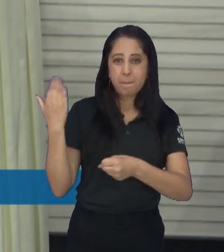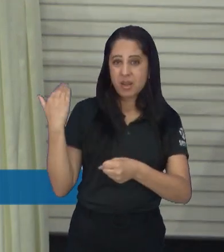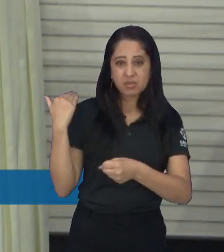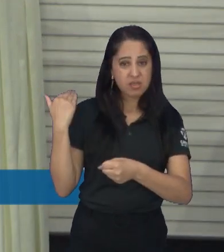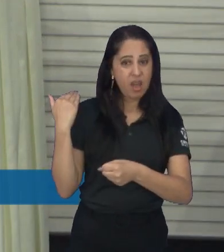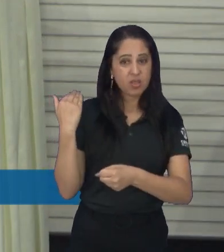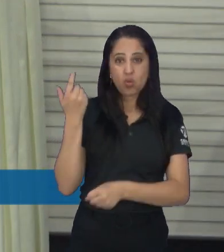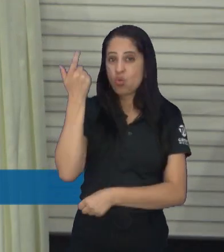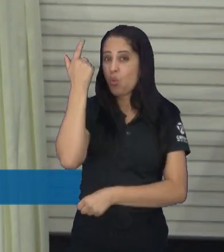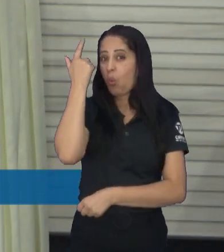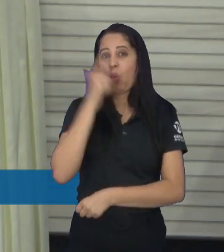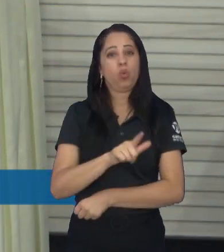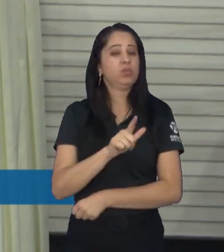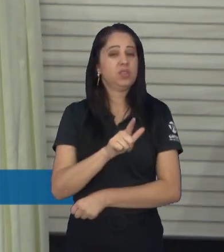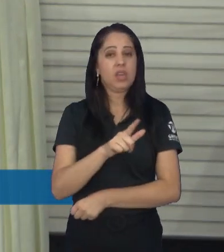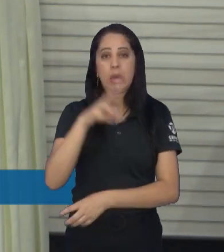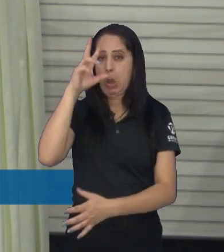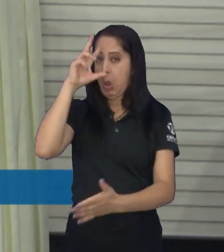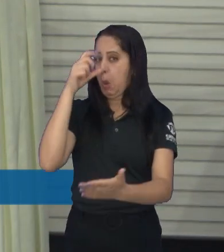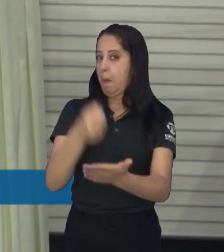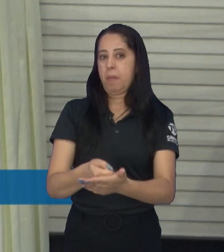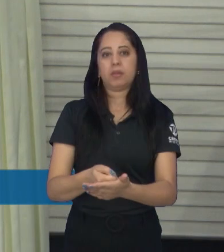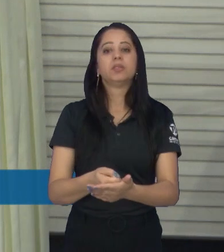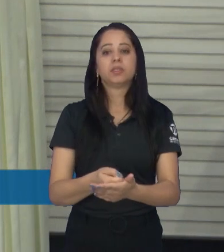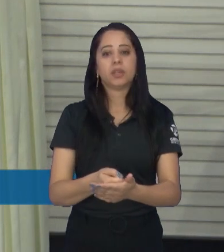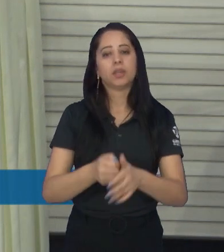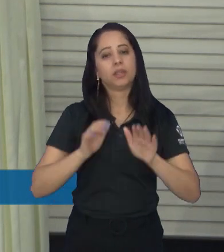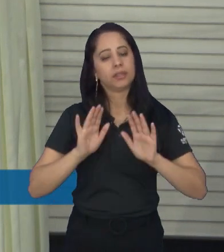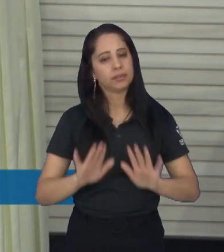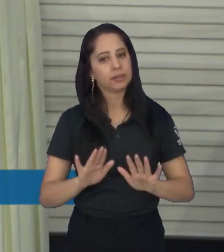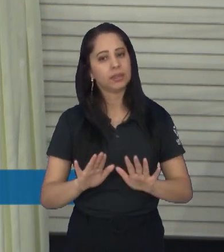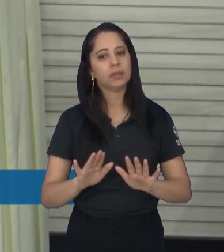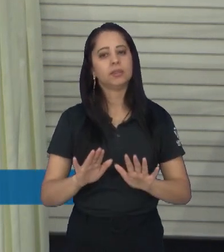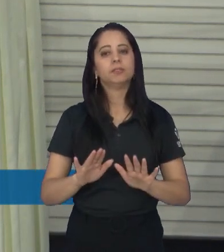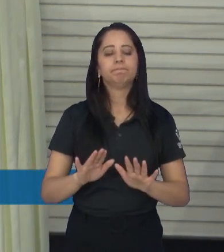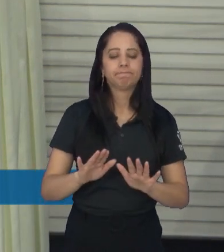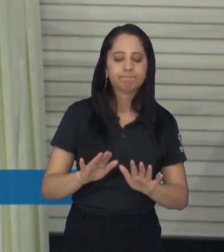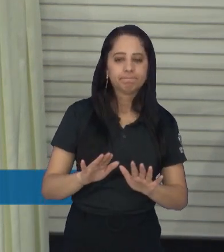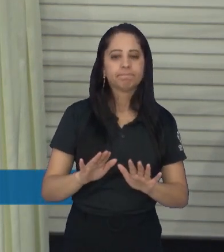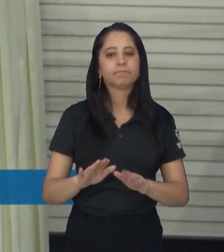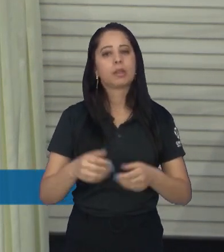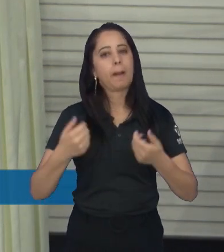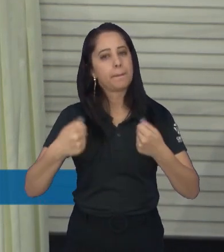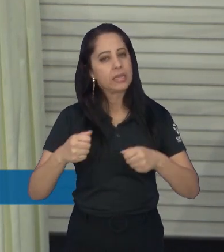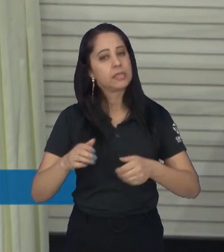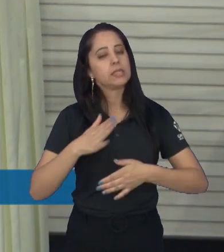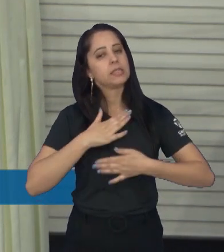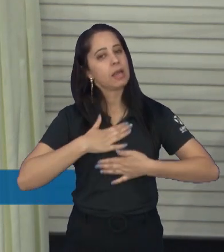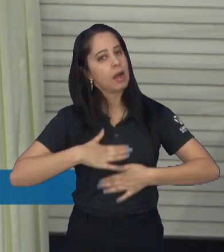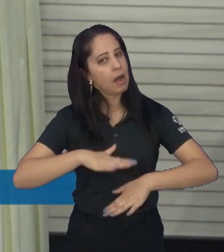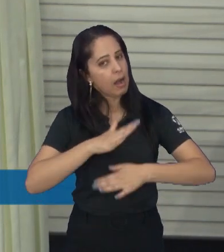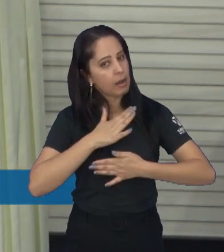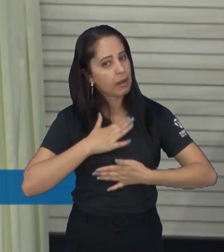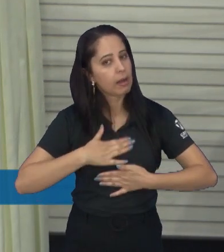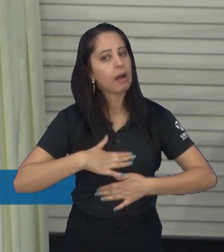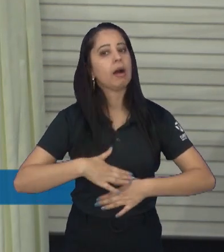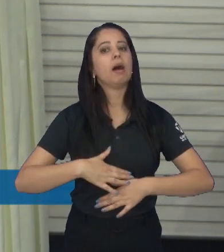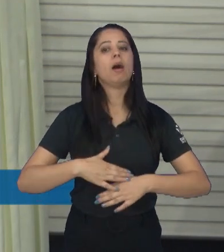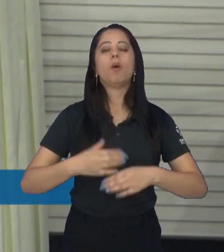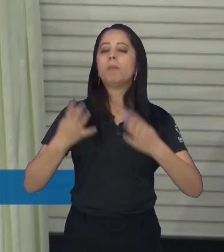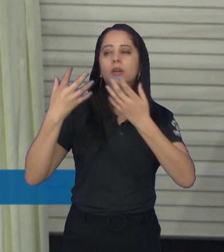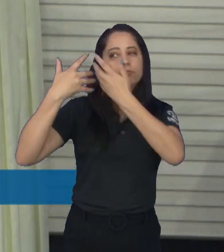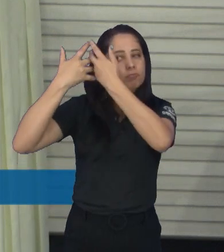conseguimos chegar na melhor solução então acho que a gente deve olhar com mais calma essas questões